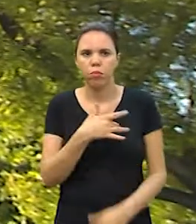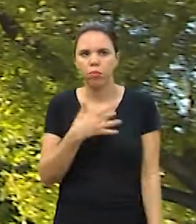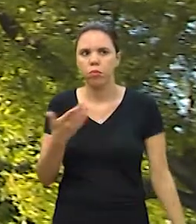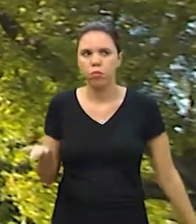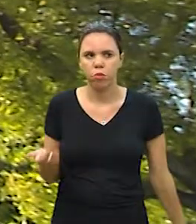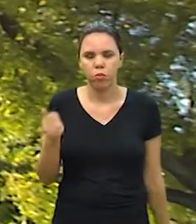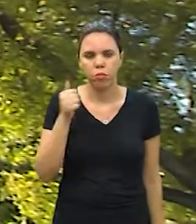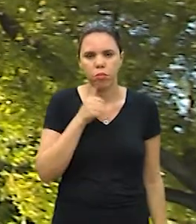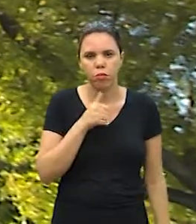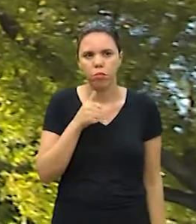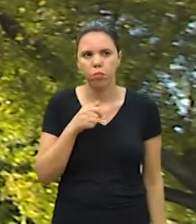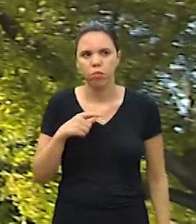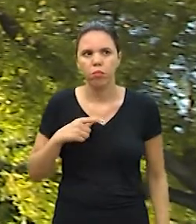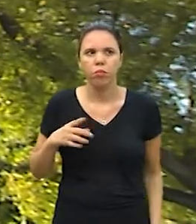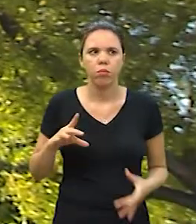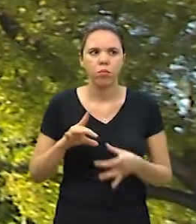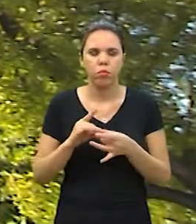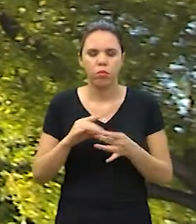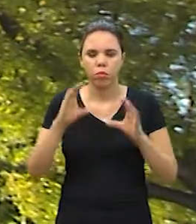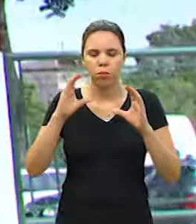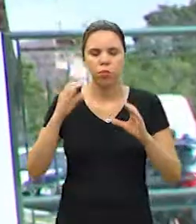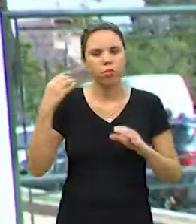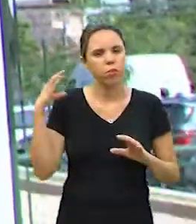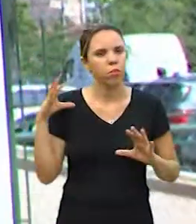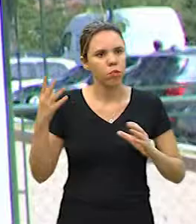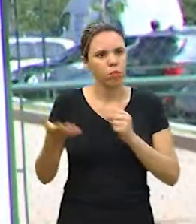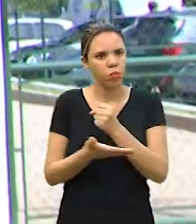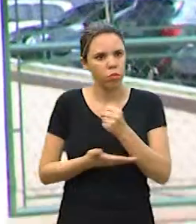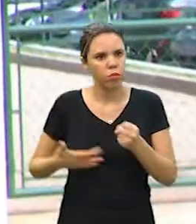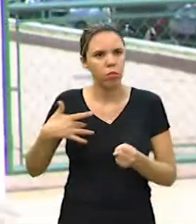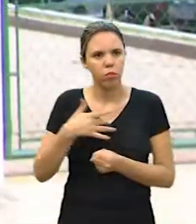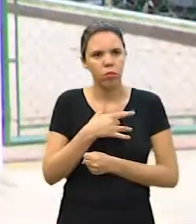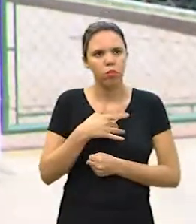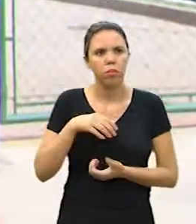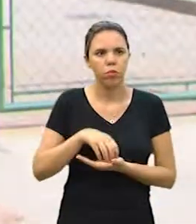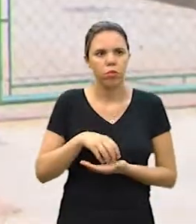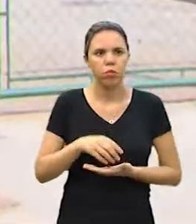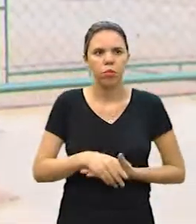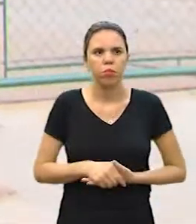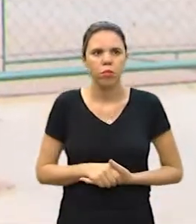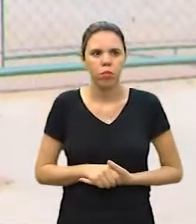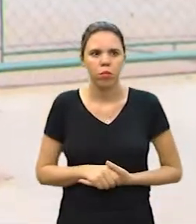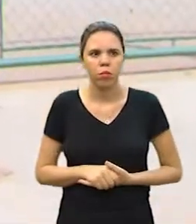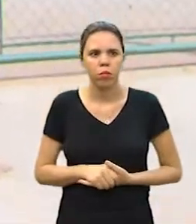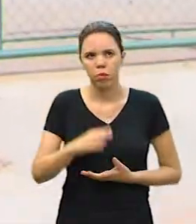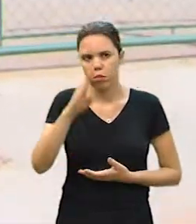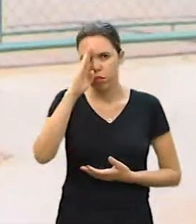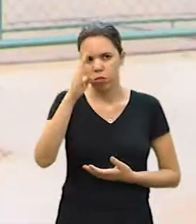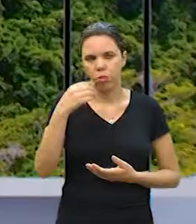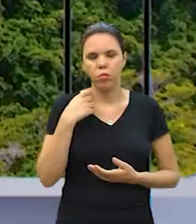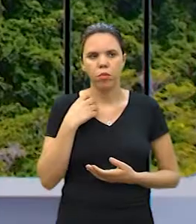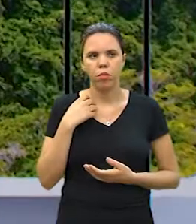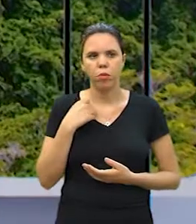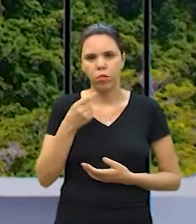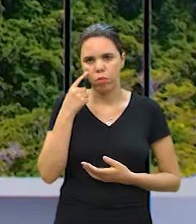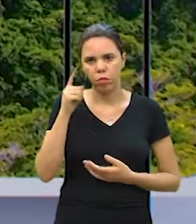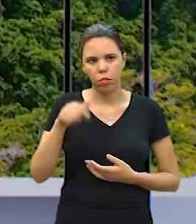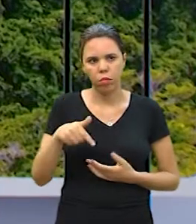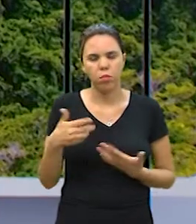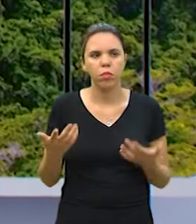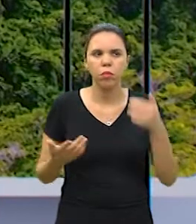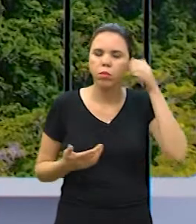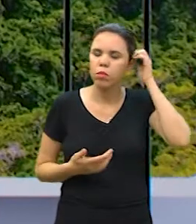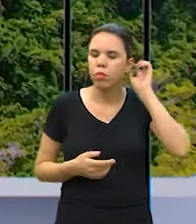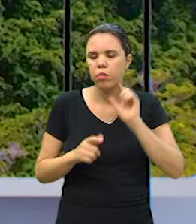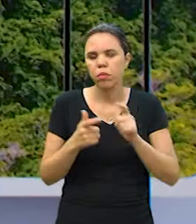saúde da mulher na sua integralidade pela unidade básica de saúde, pelo postinho de saúde, ele é fundamental. Então, vejo que esse